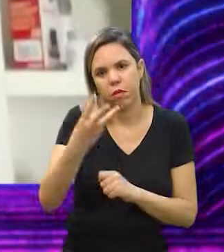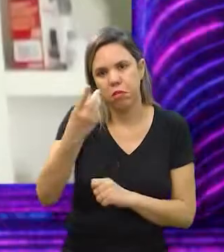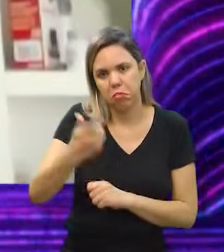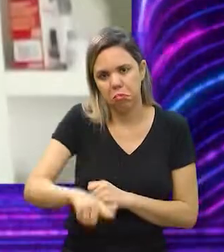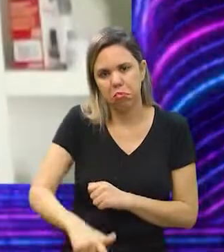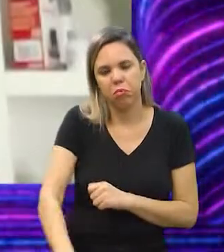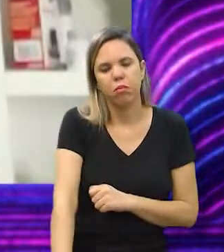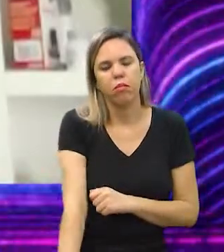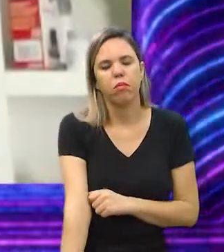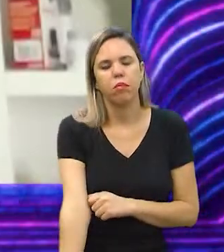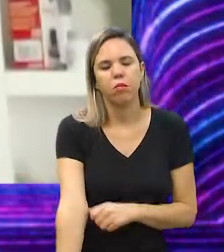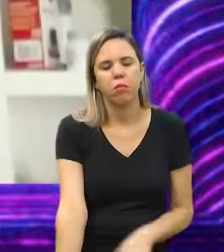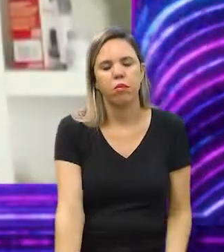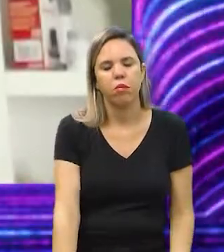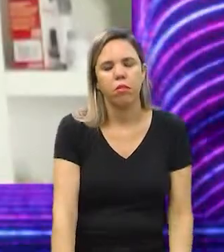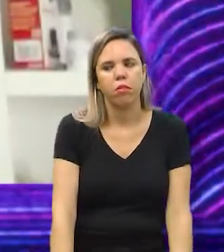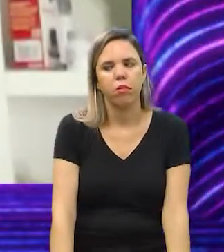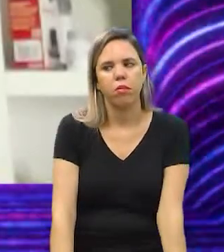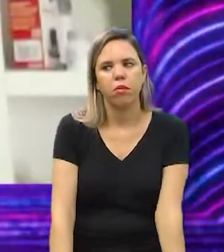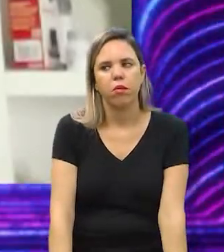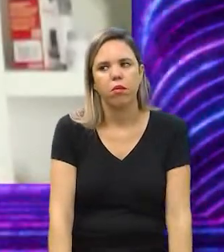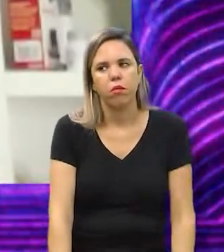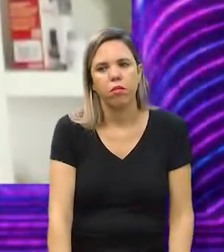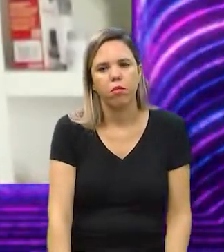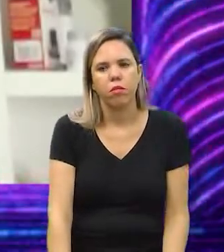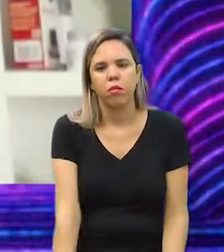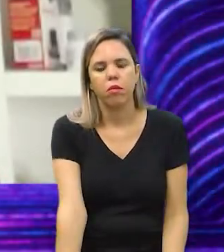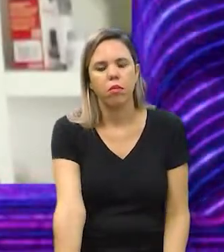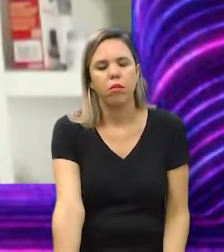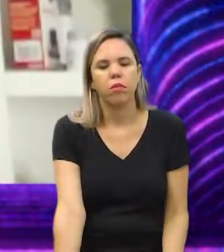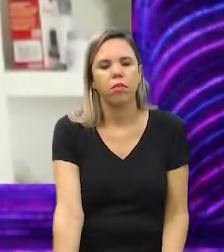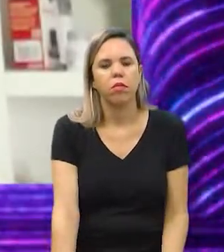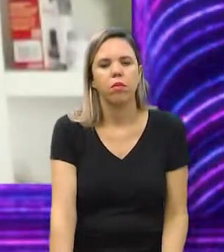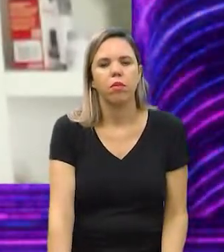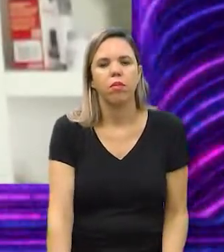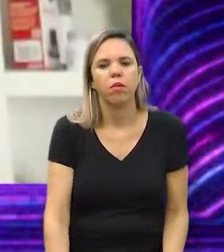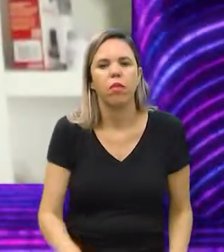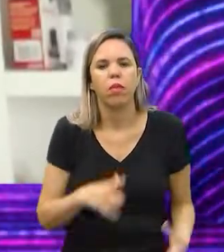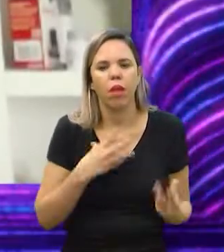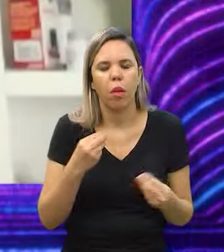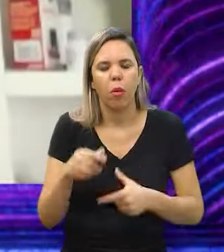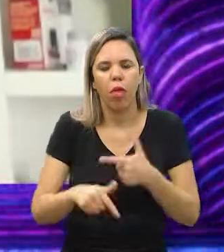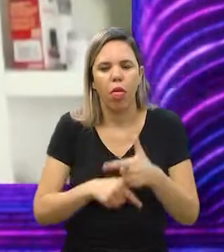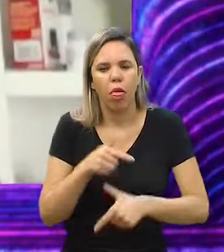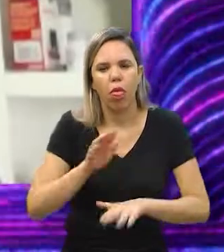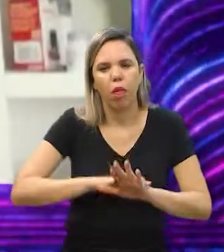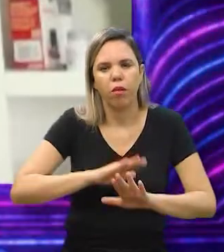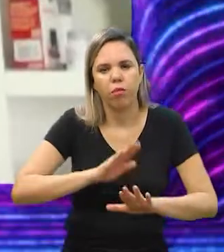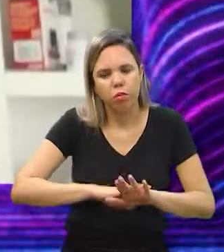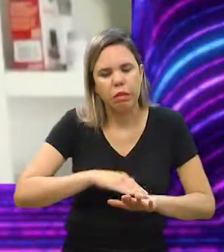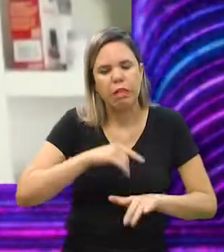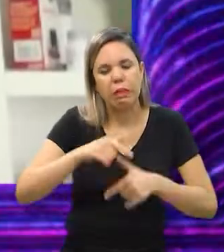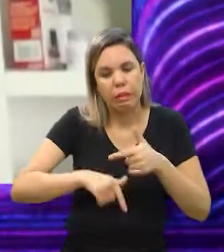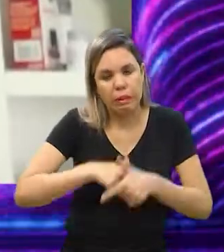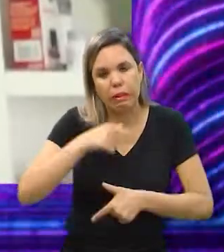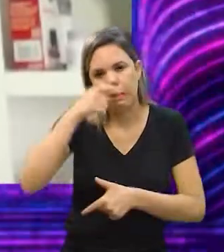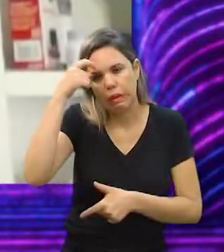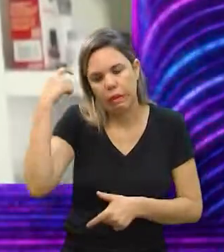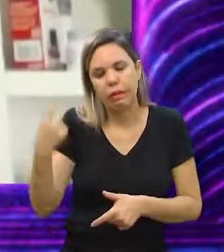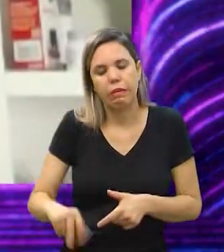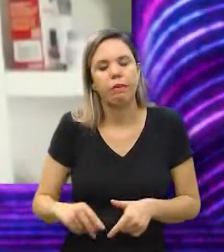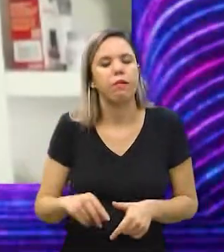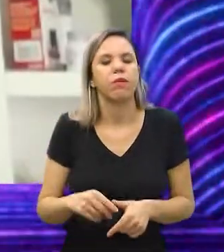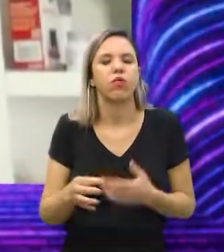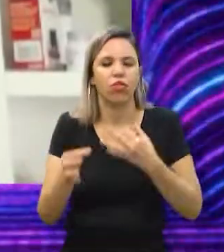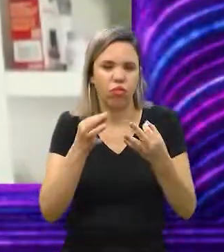vezes, né? Ele tem muito trabalho por trás, né? Então,